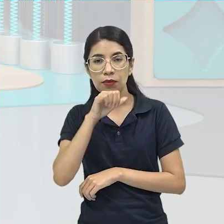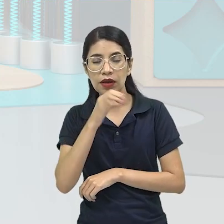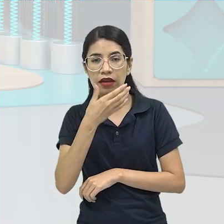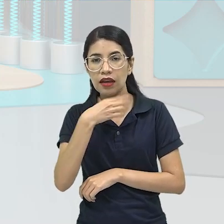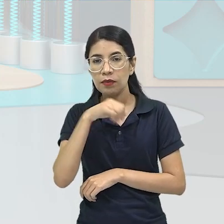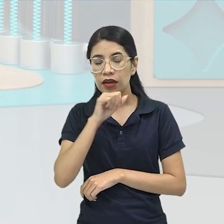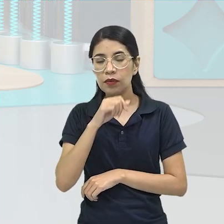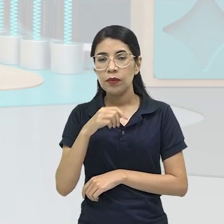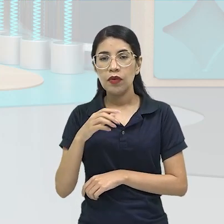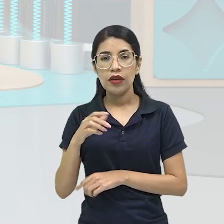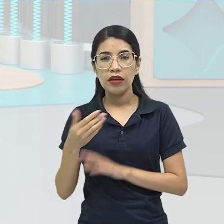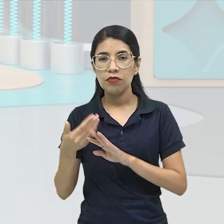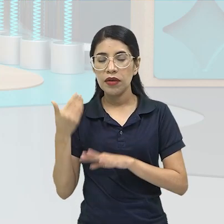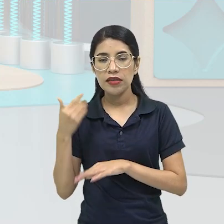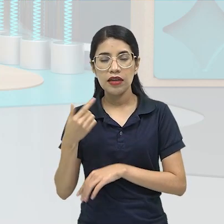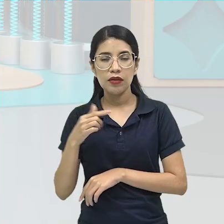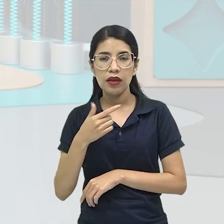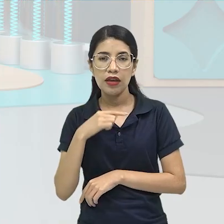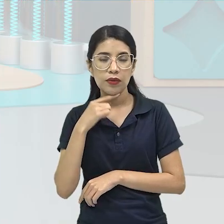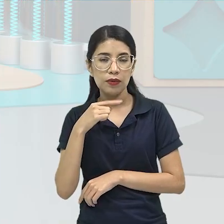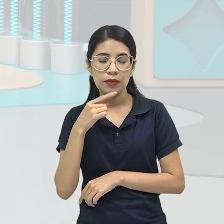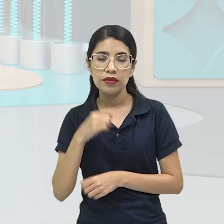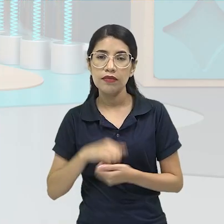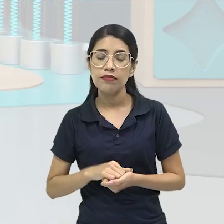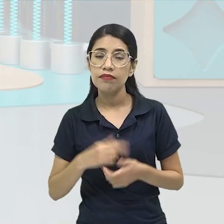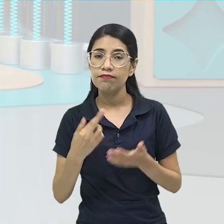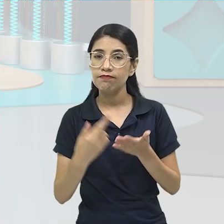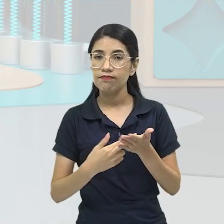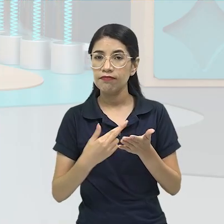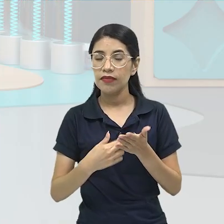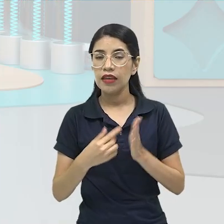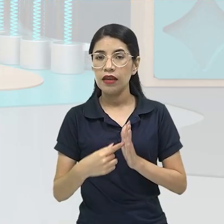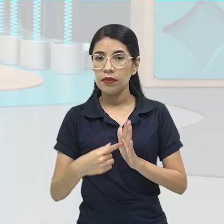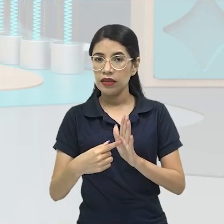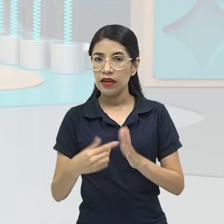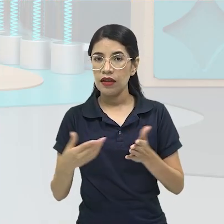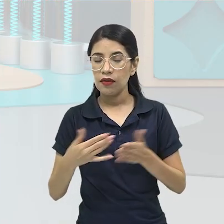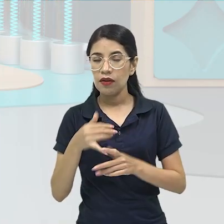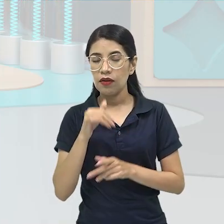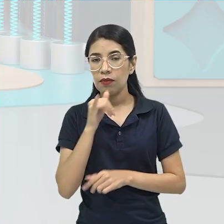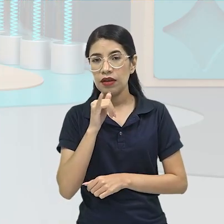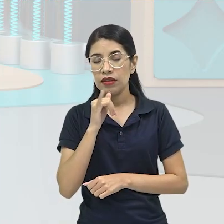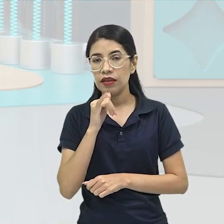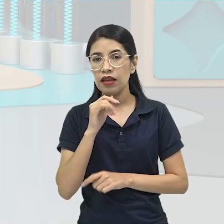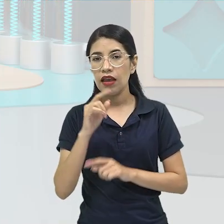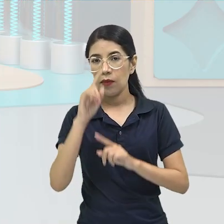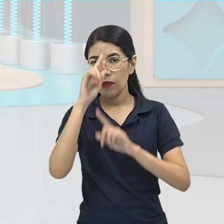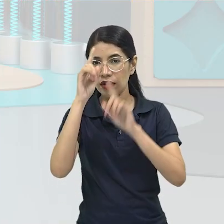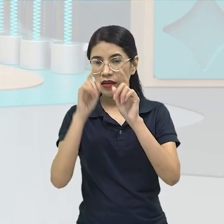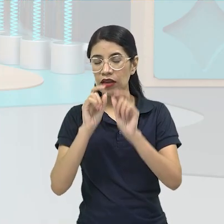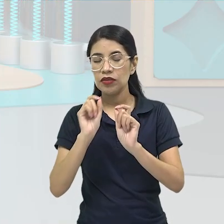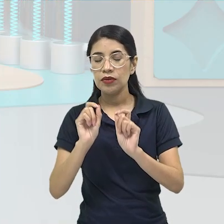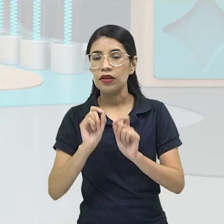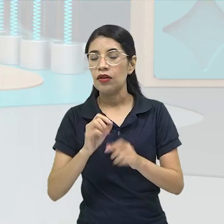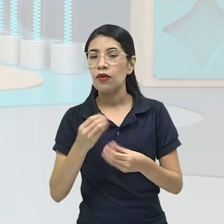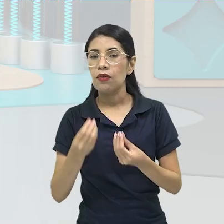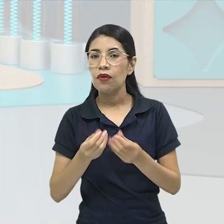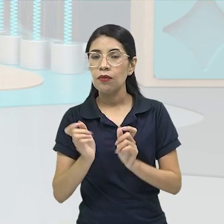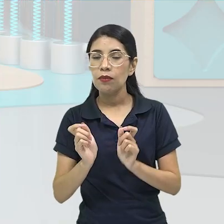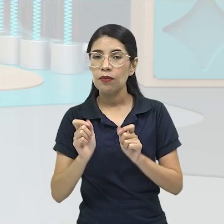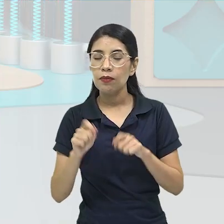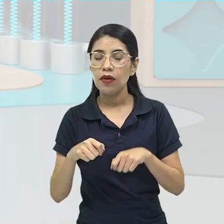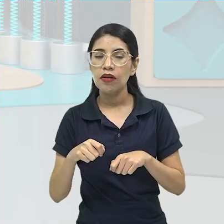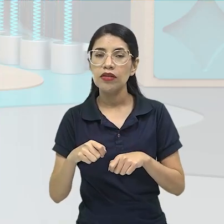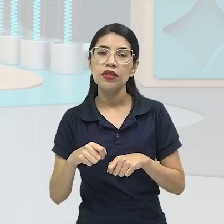pais não tiveram essa condição. Então, essas revistas aqui que foi apresentado para vocês, é uma ideia da onde vocês